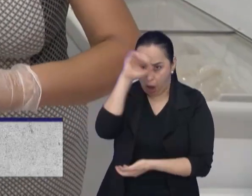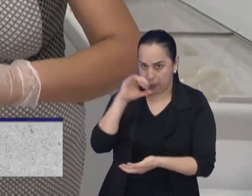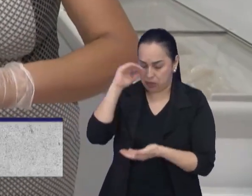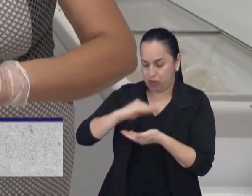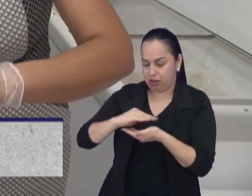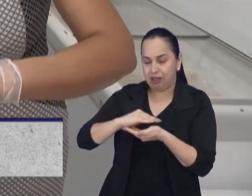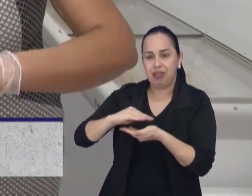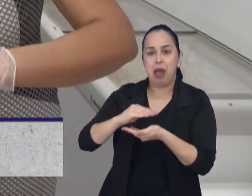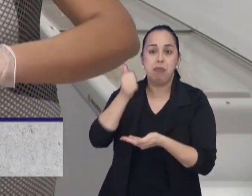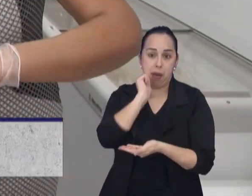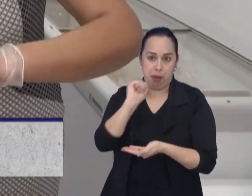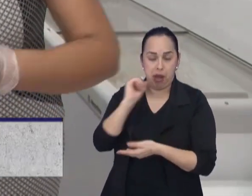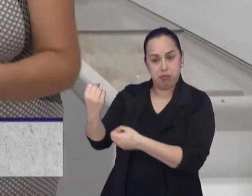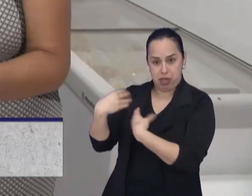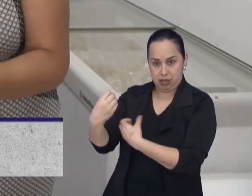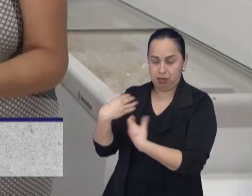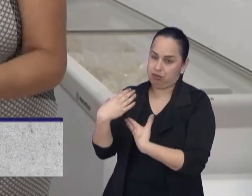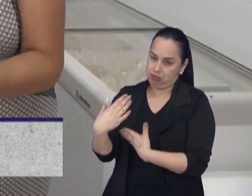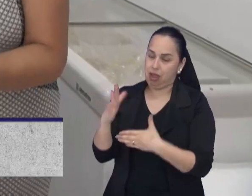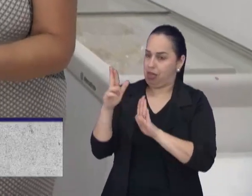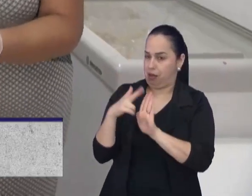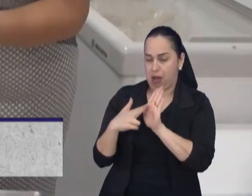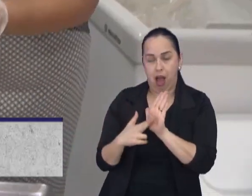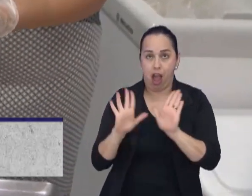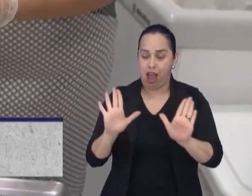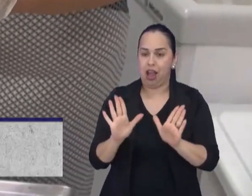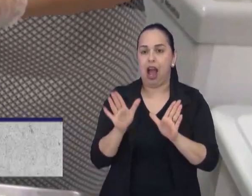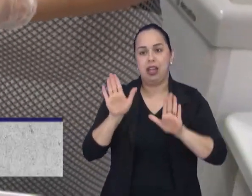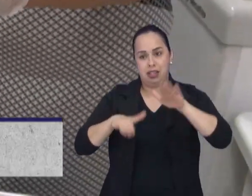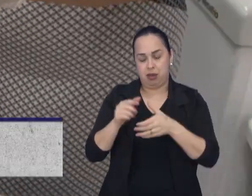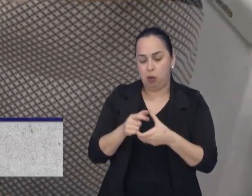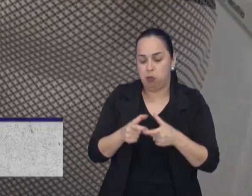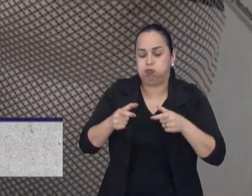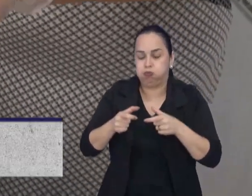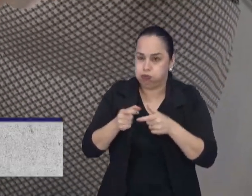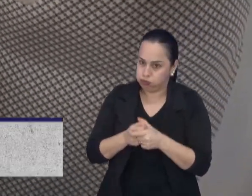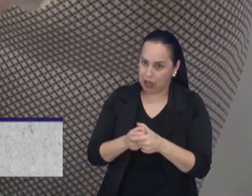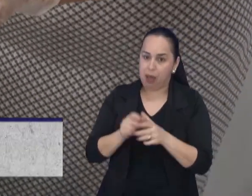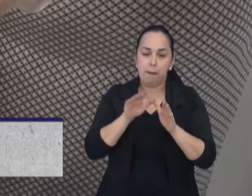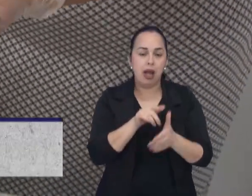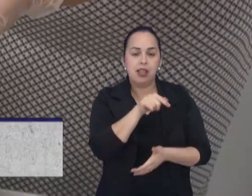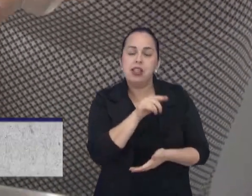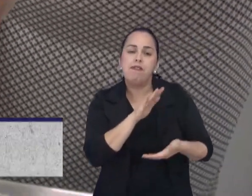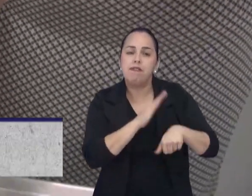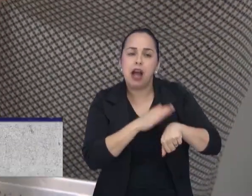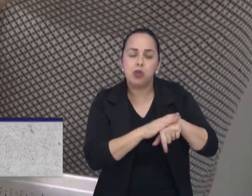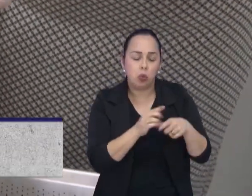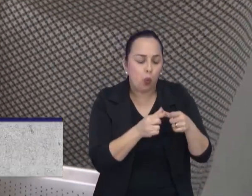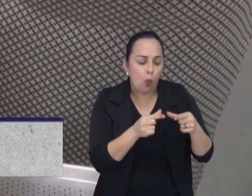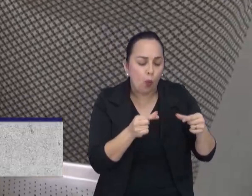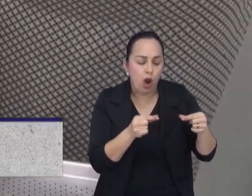minha mãe também faz bolinho. Não é padrão, tem uns que ficam grandes, outros que ficam pequenininho. Você faz mais bicudinho assim ou